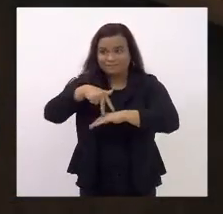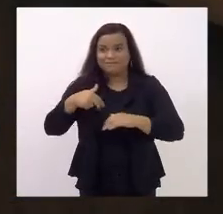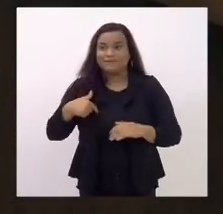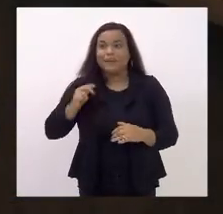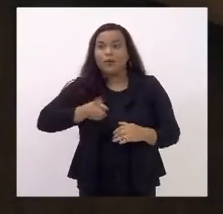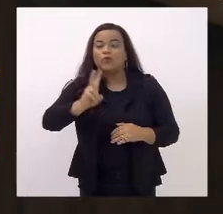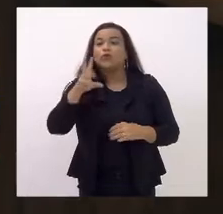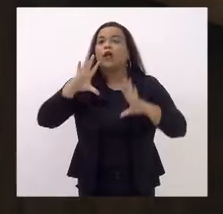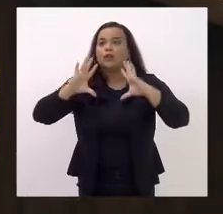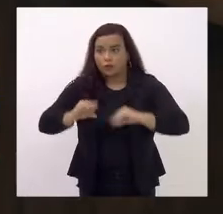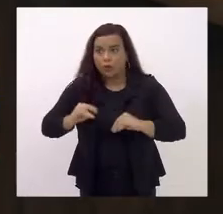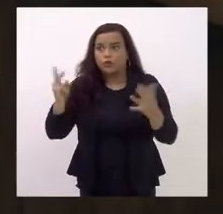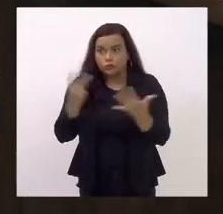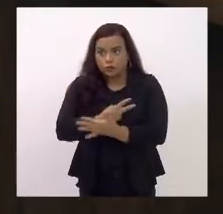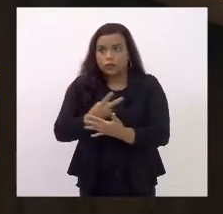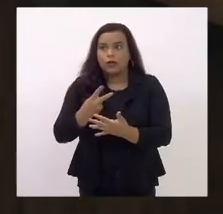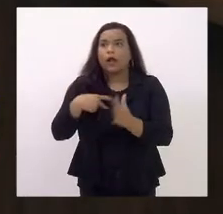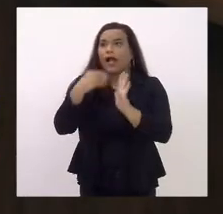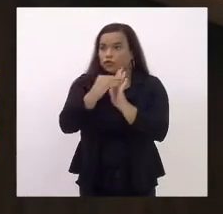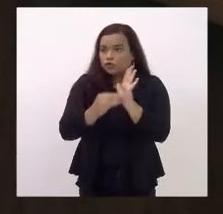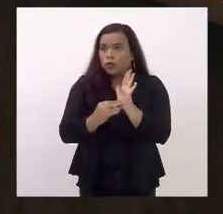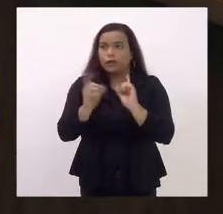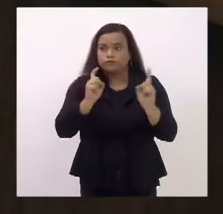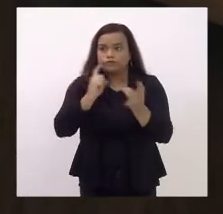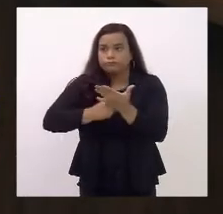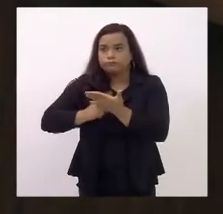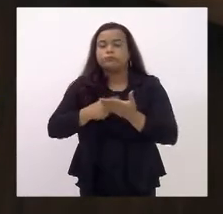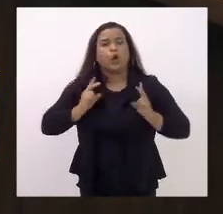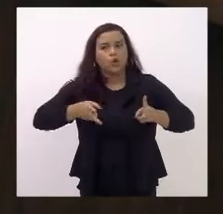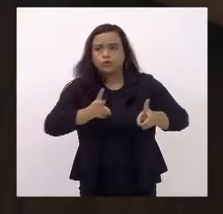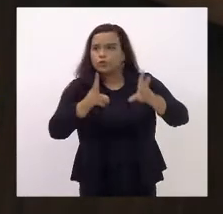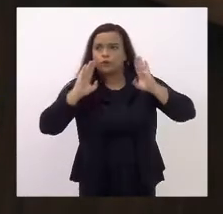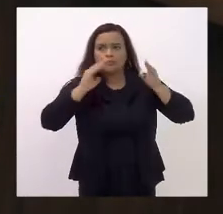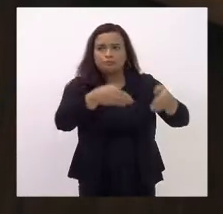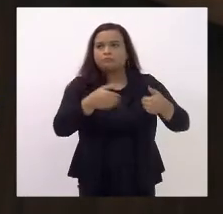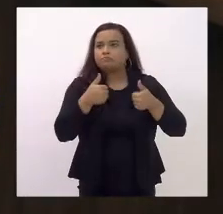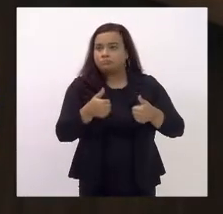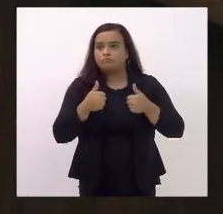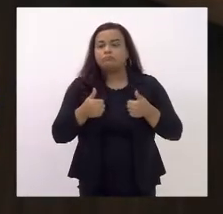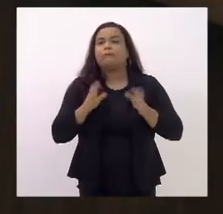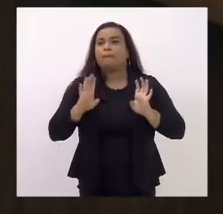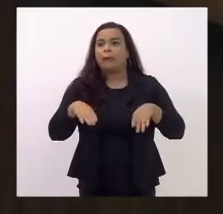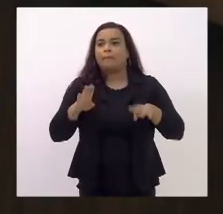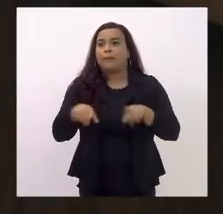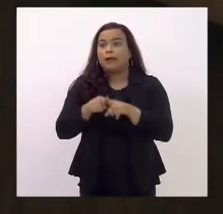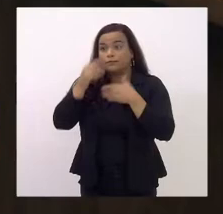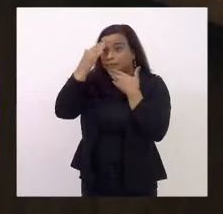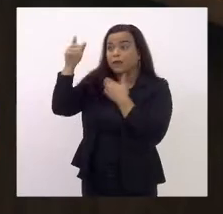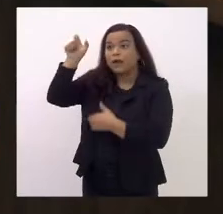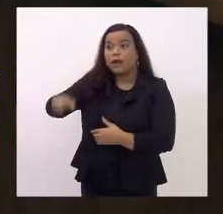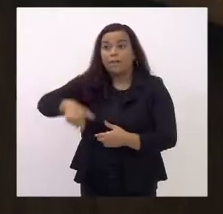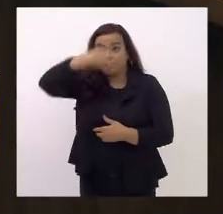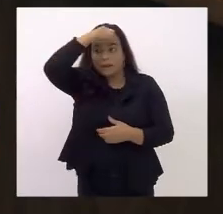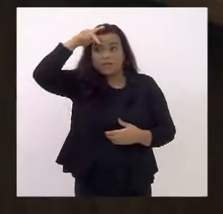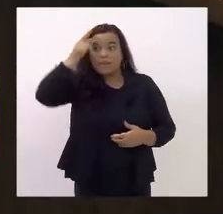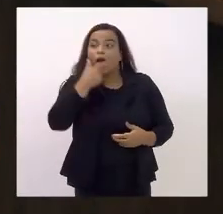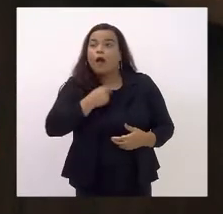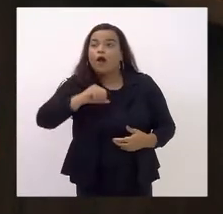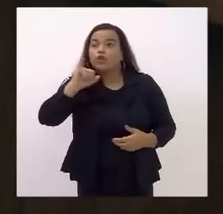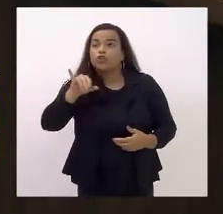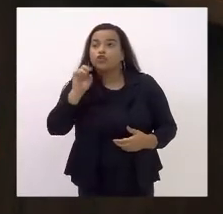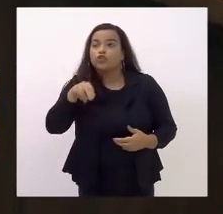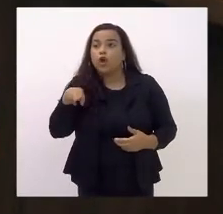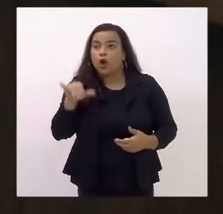lá à noite algumas agendas que eu tinha. Agradecer, presidente, também ao prefeito, Johnny Maicon, que